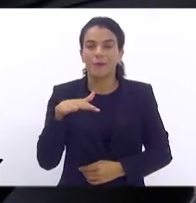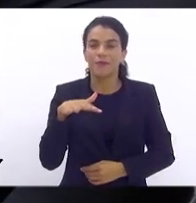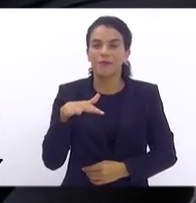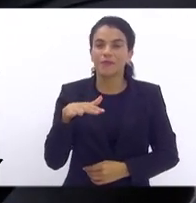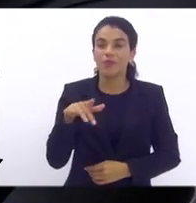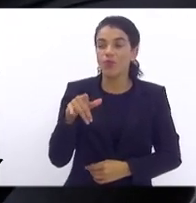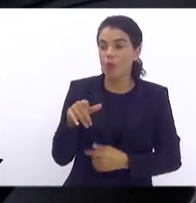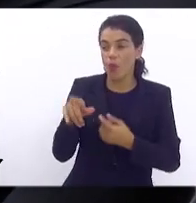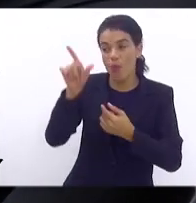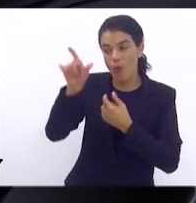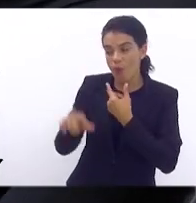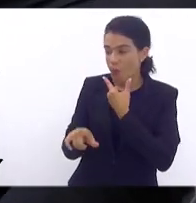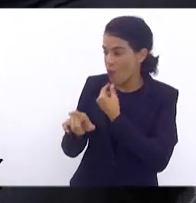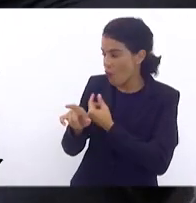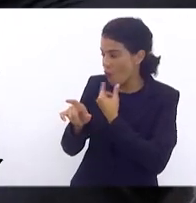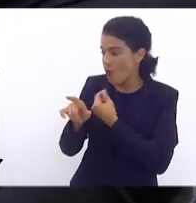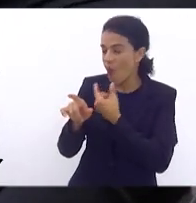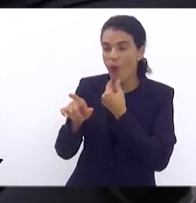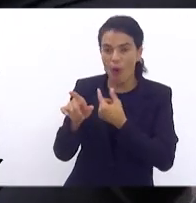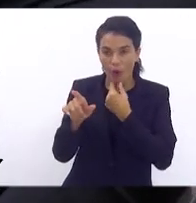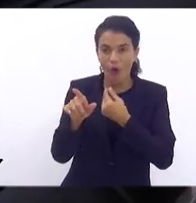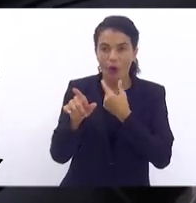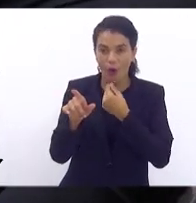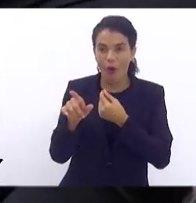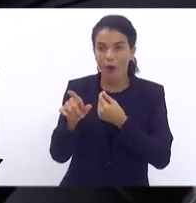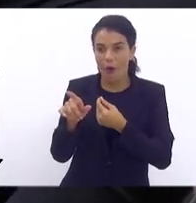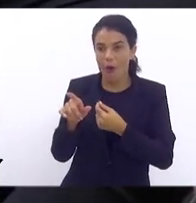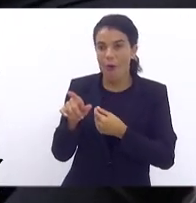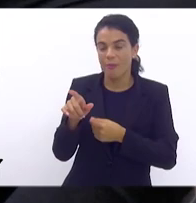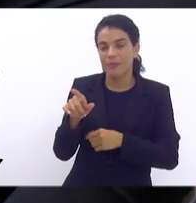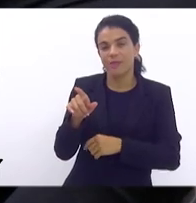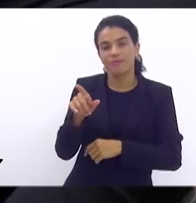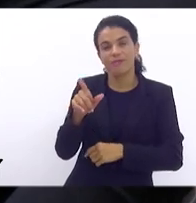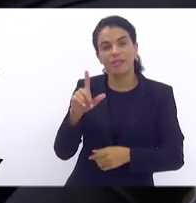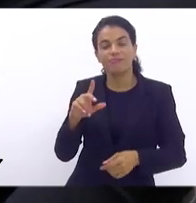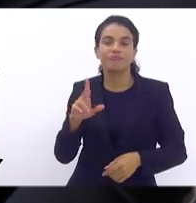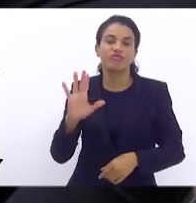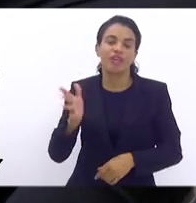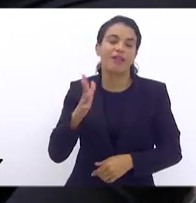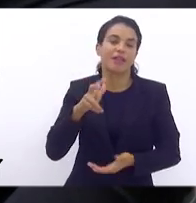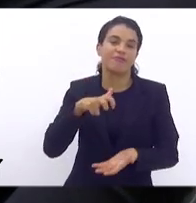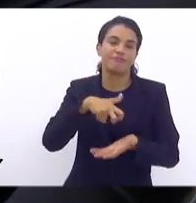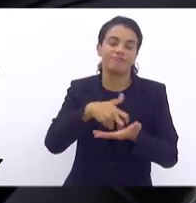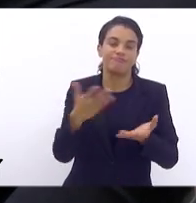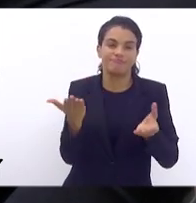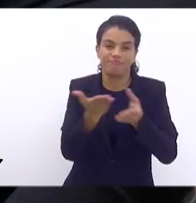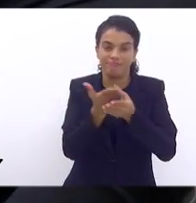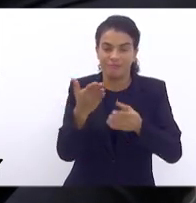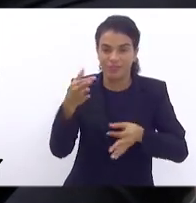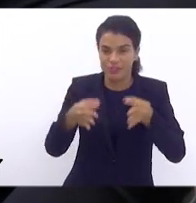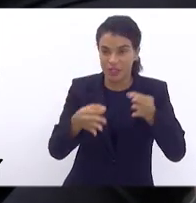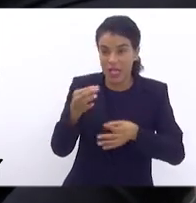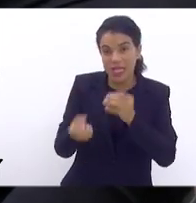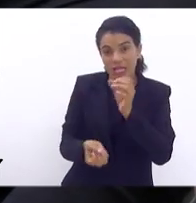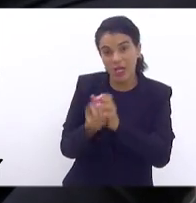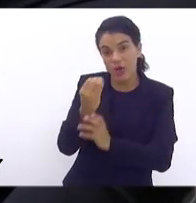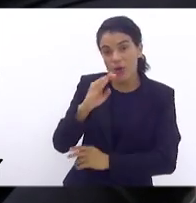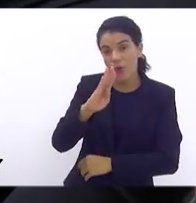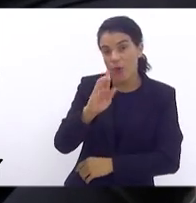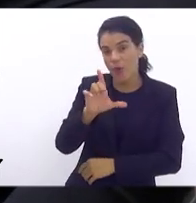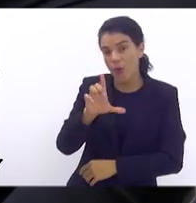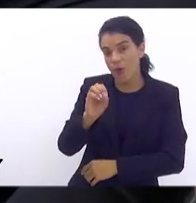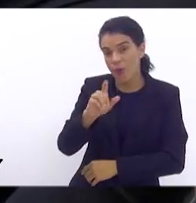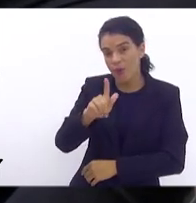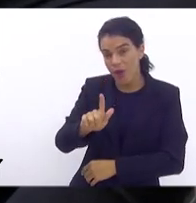sujeito que respondia apelação pelo pela prática do fato ele também criou um blog simplesmente